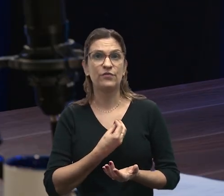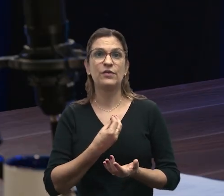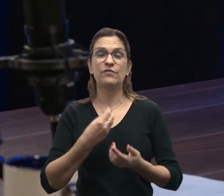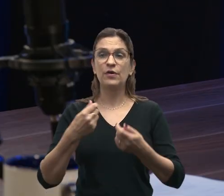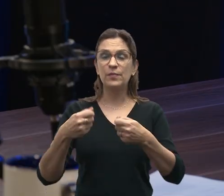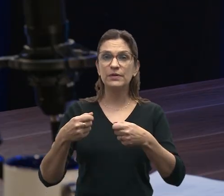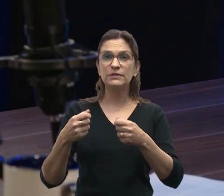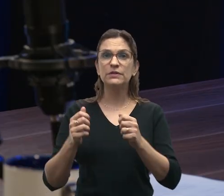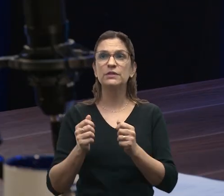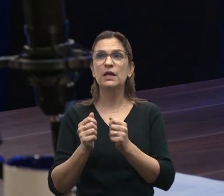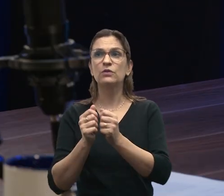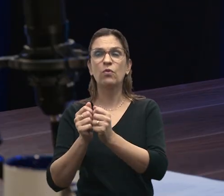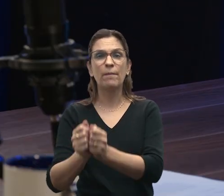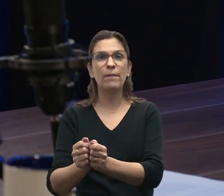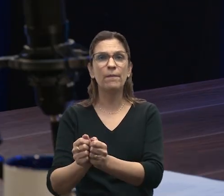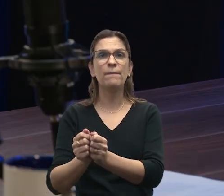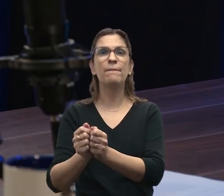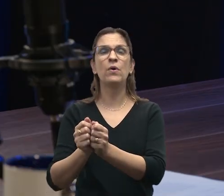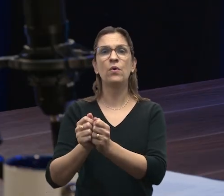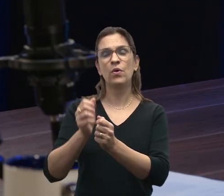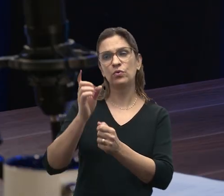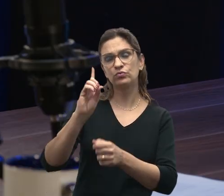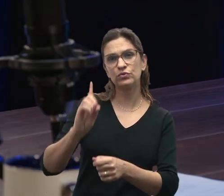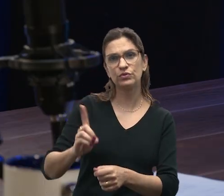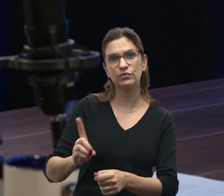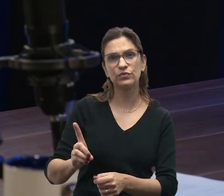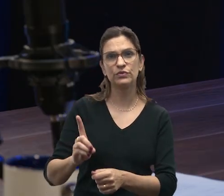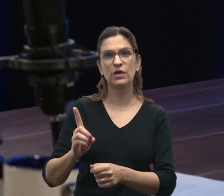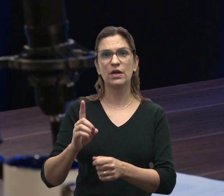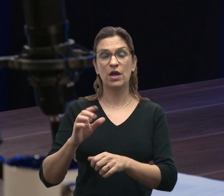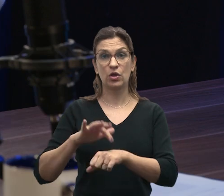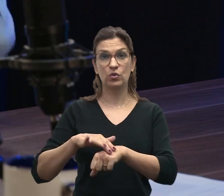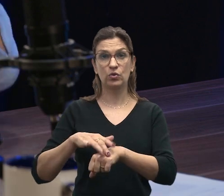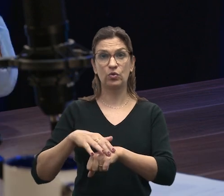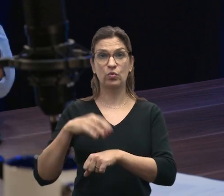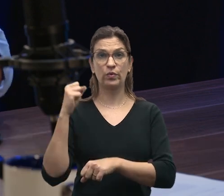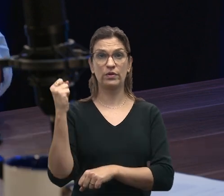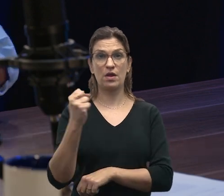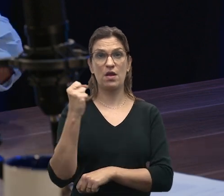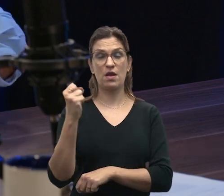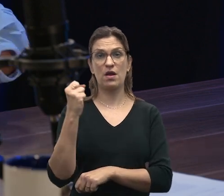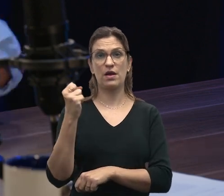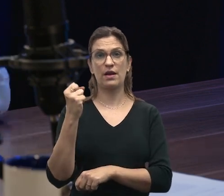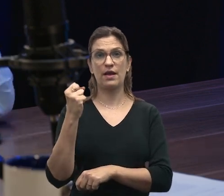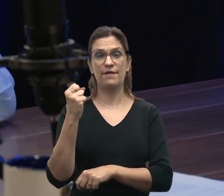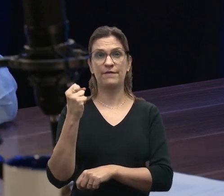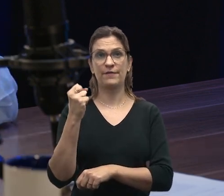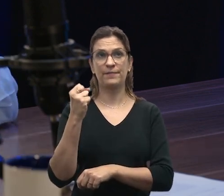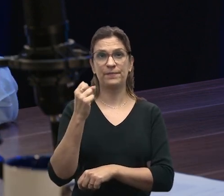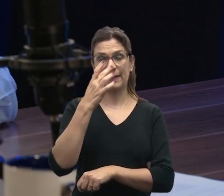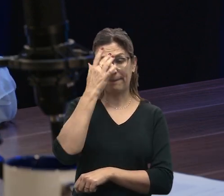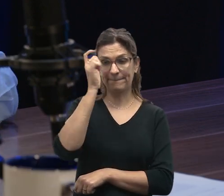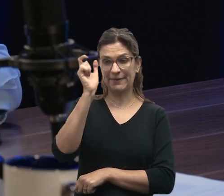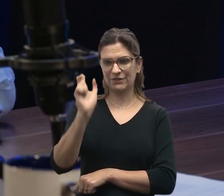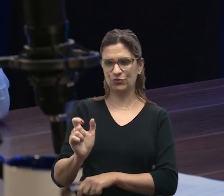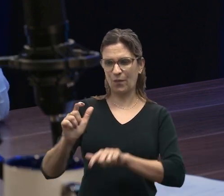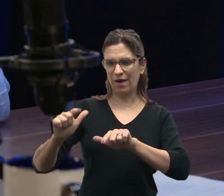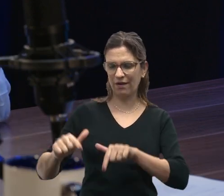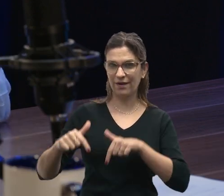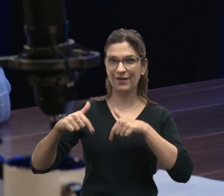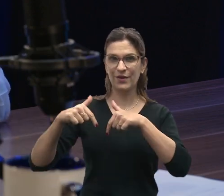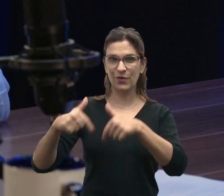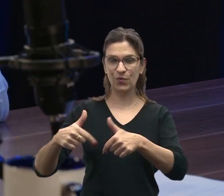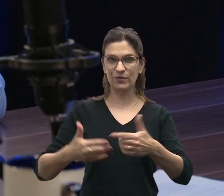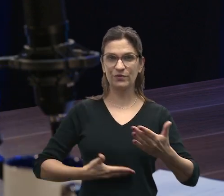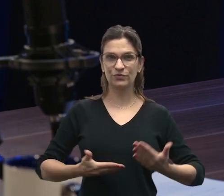ficaram doentes ou ficaram com deficiência, ficaram com uma doença grave. Quem luta pelo